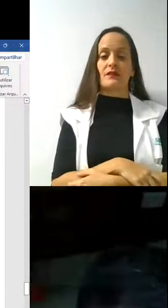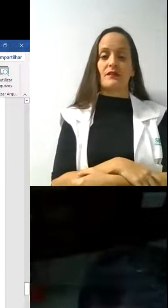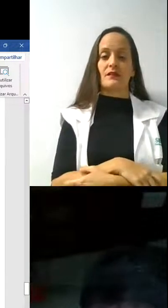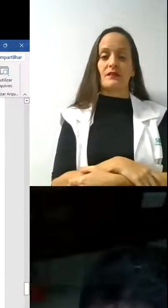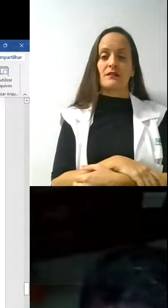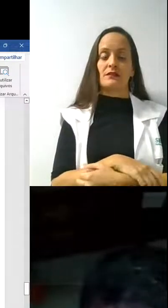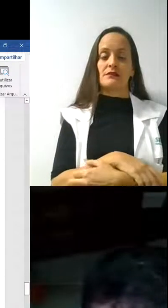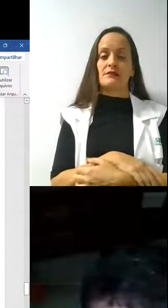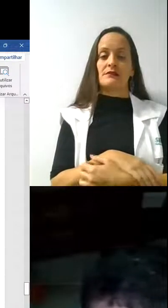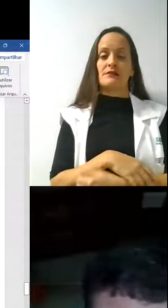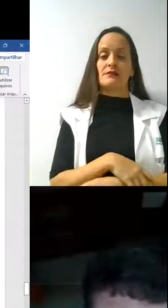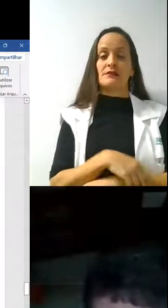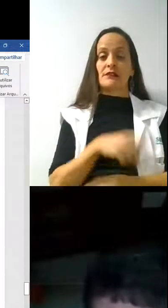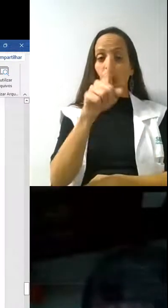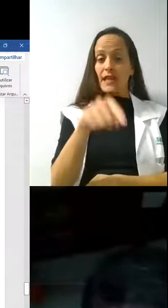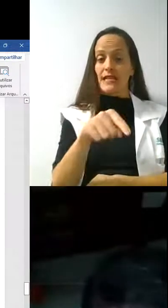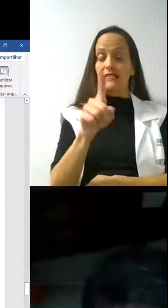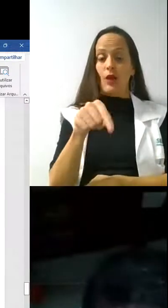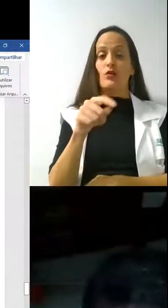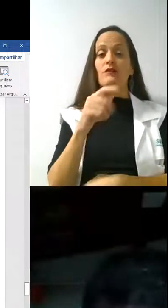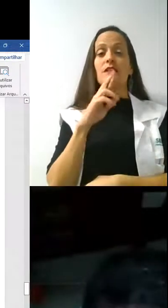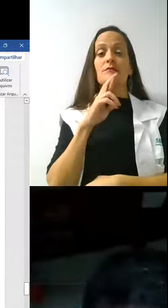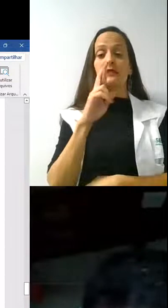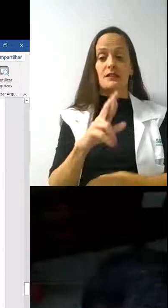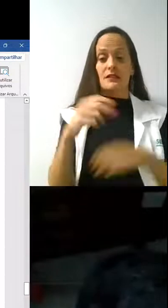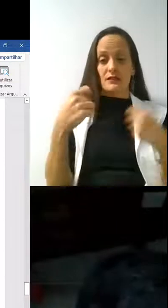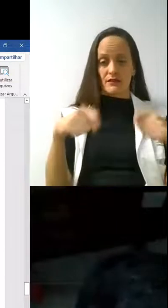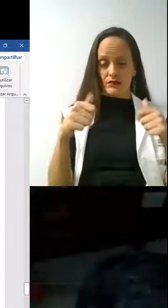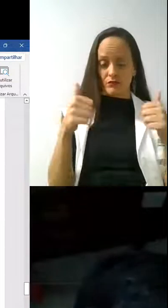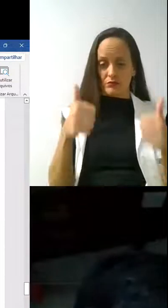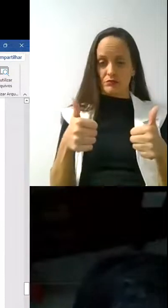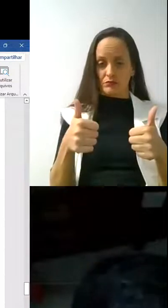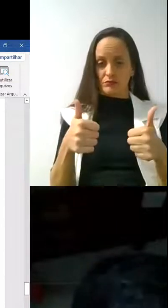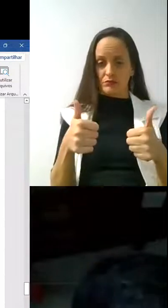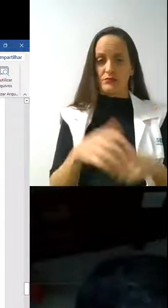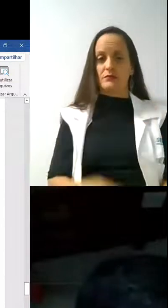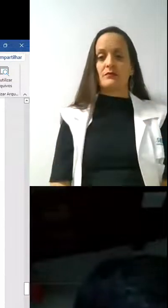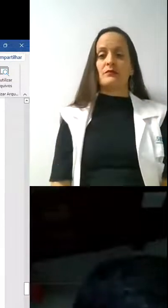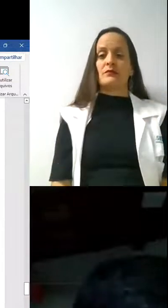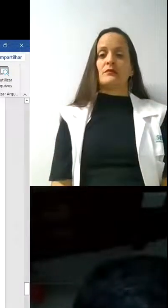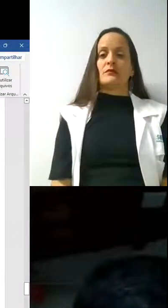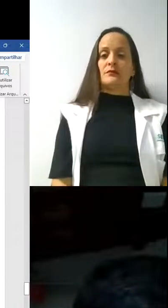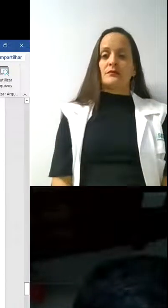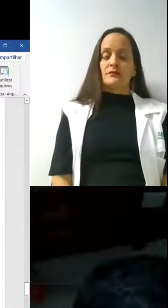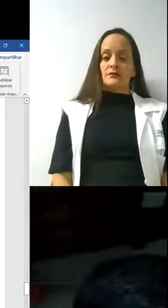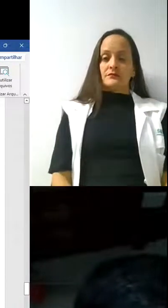vocês precisam chegar. Aí, tranquilo?